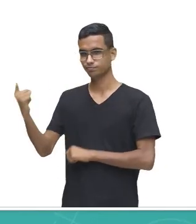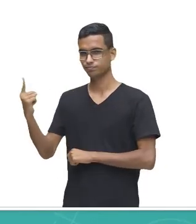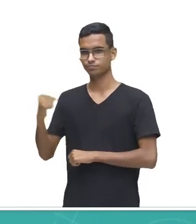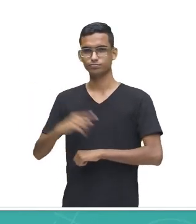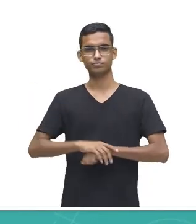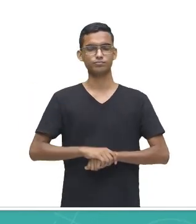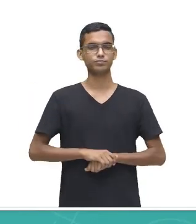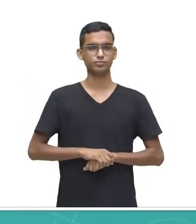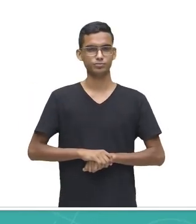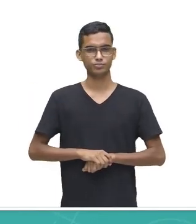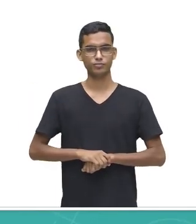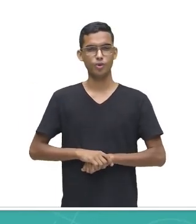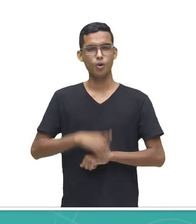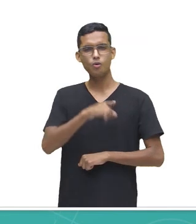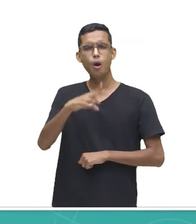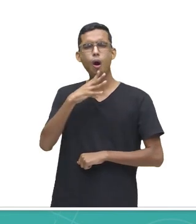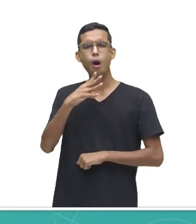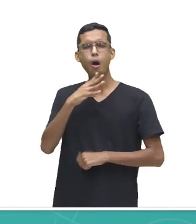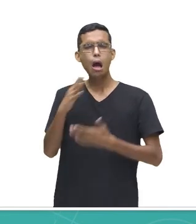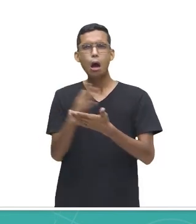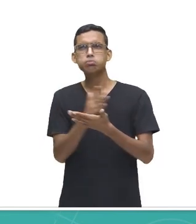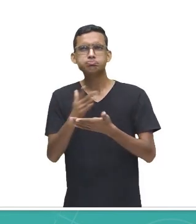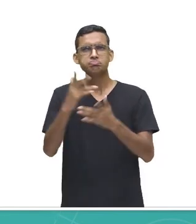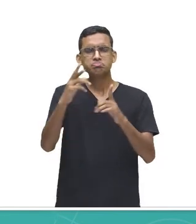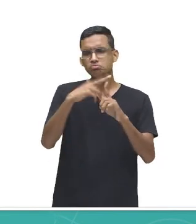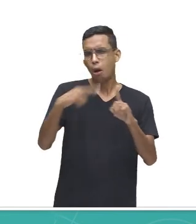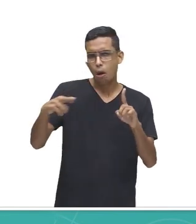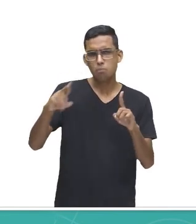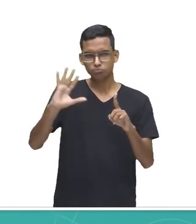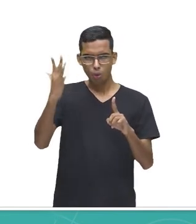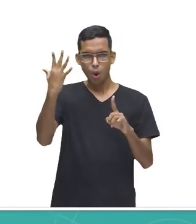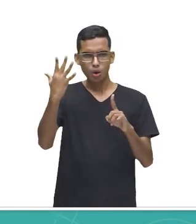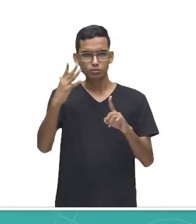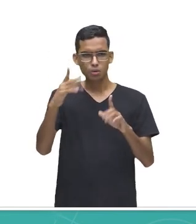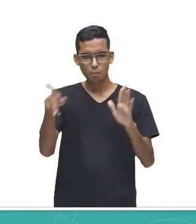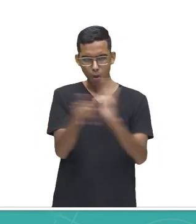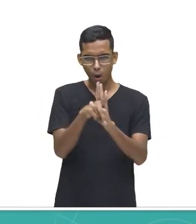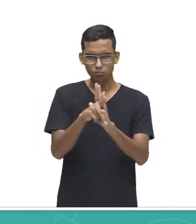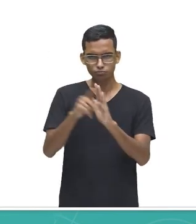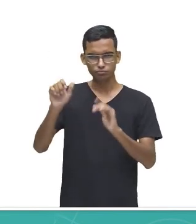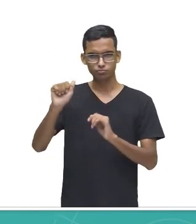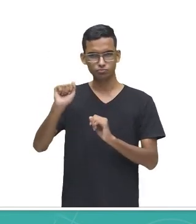conhece algum fenômeno religioso de uma religião africana?